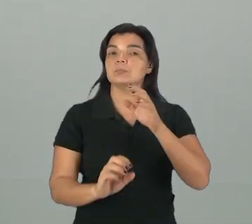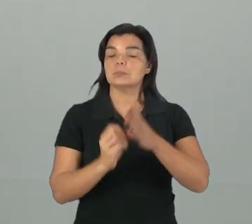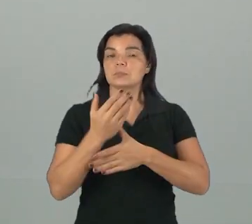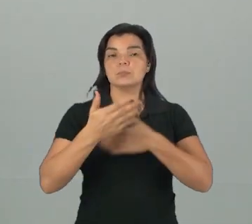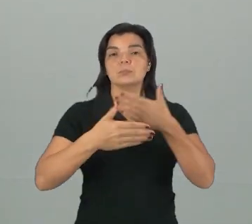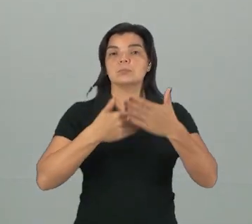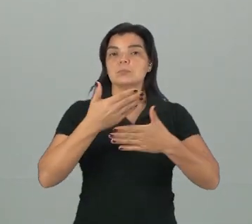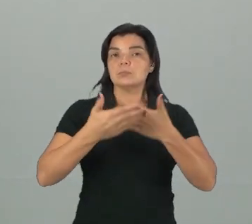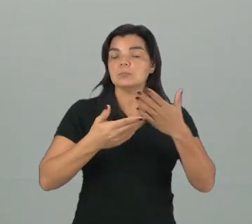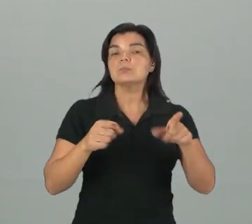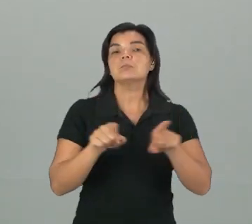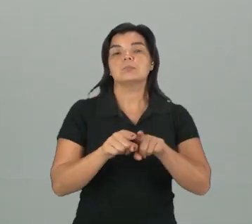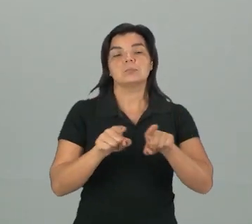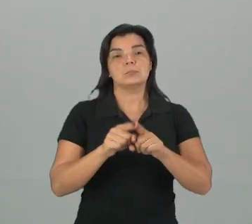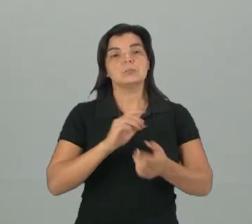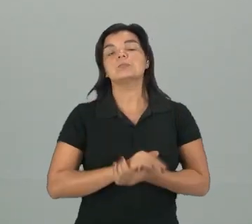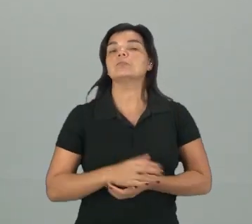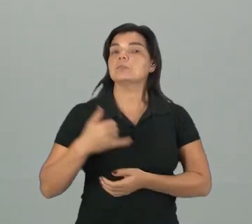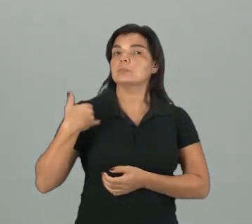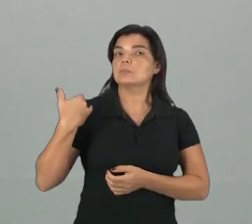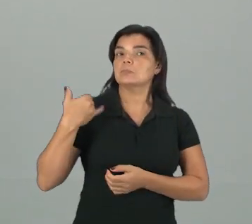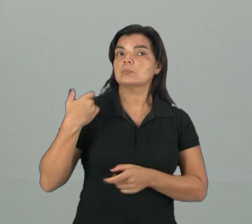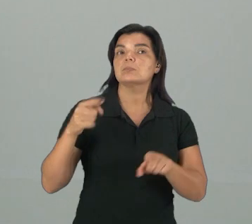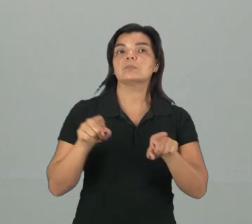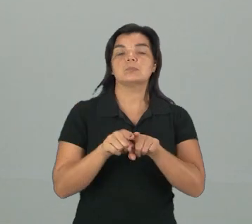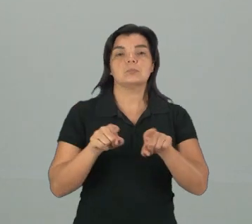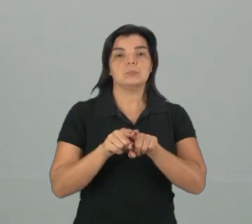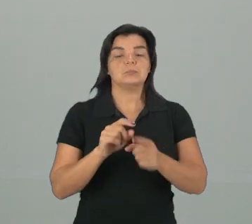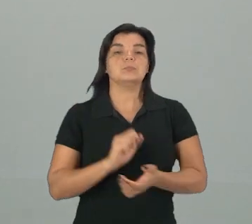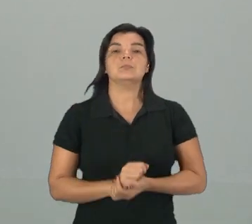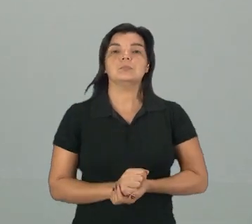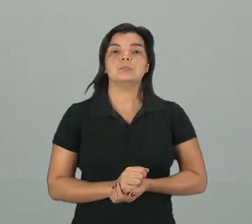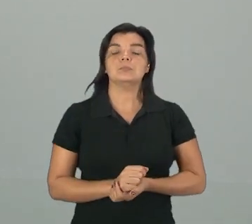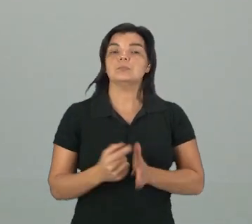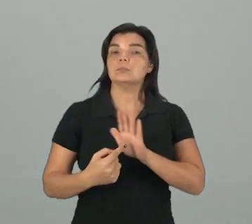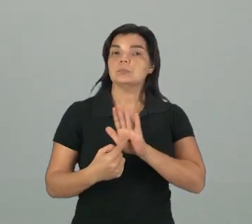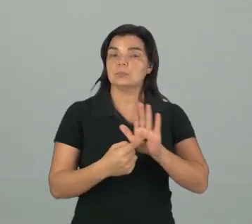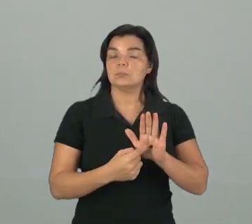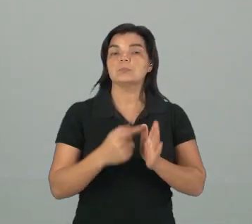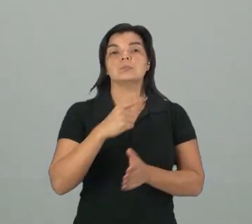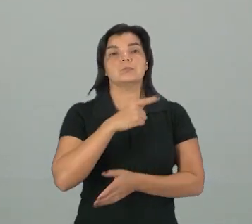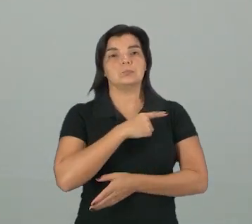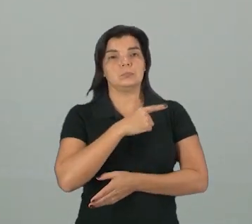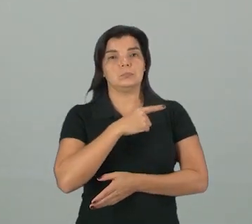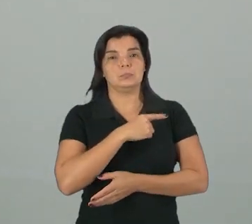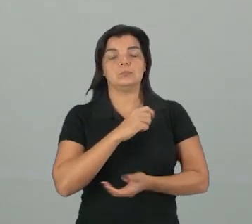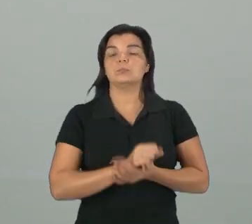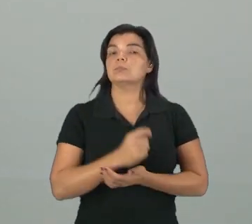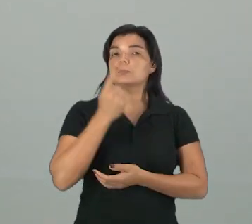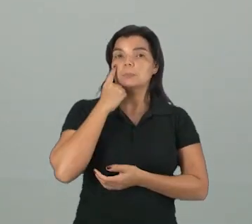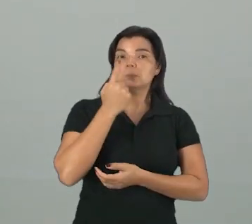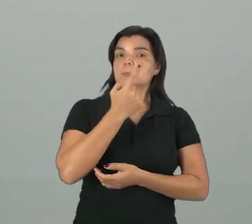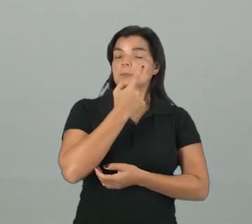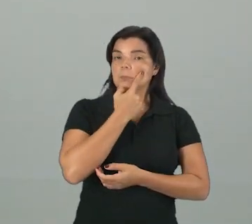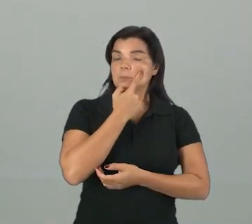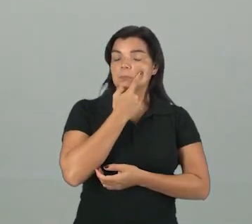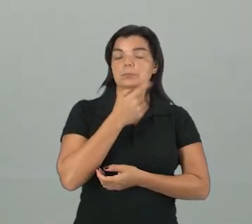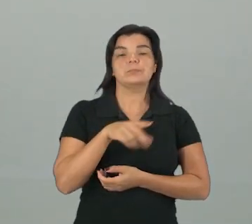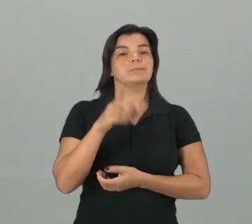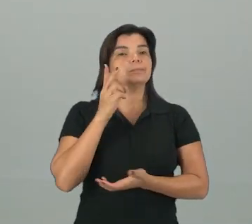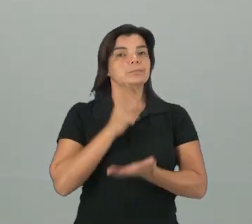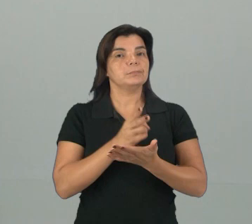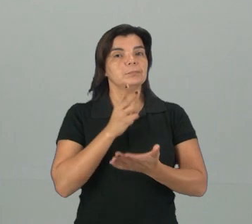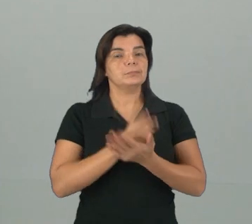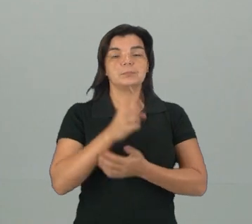com o passar do tempo, com o passar da idade e até mesmo pela exposição que nós damos aos nossos olhos